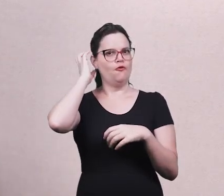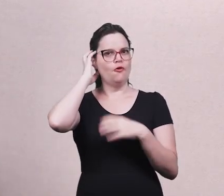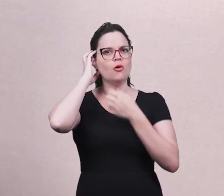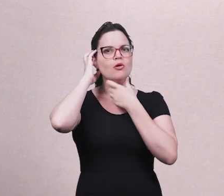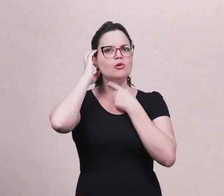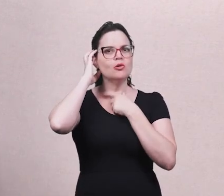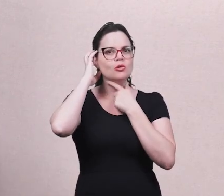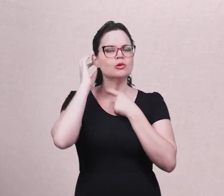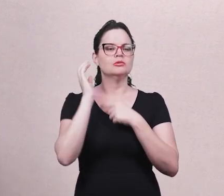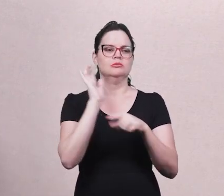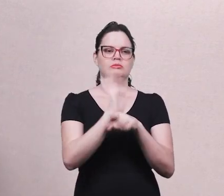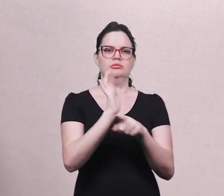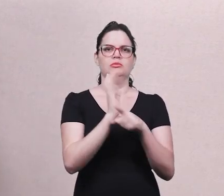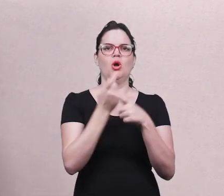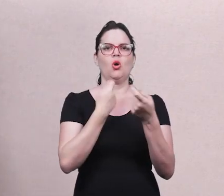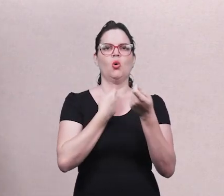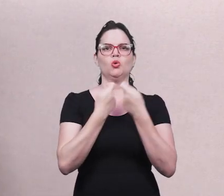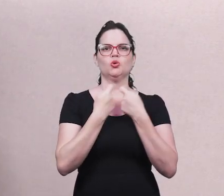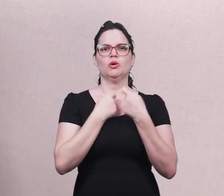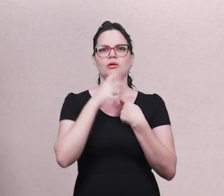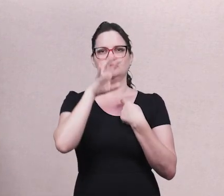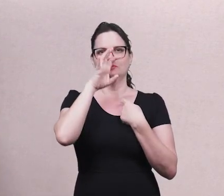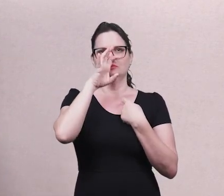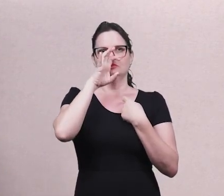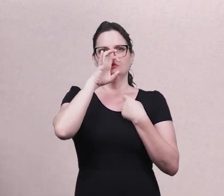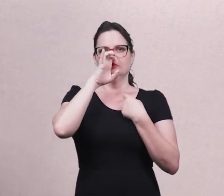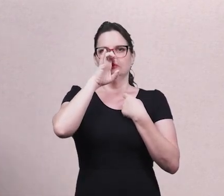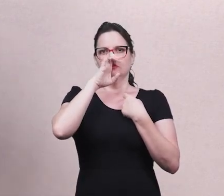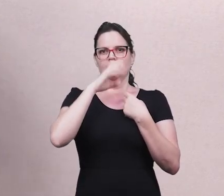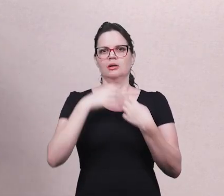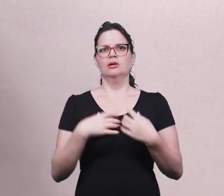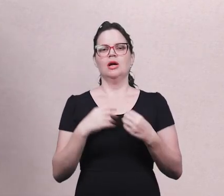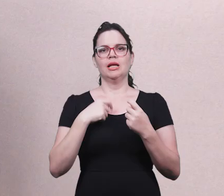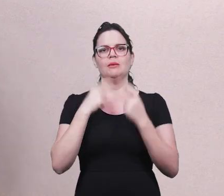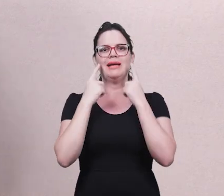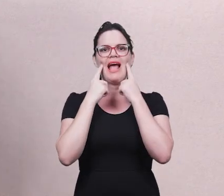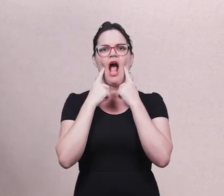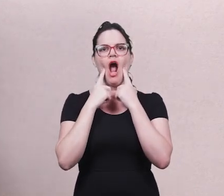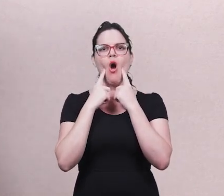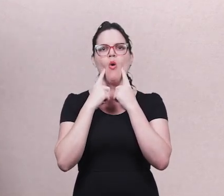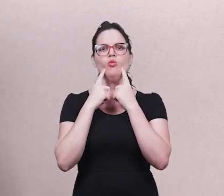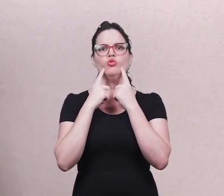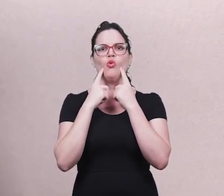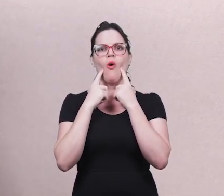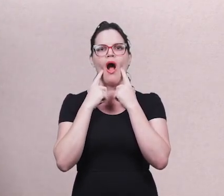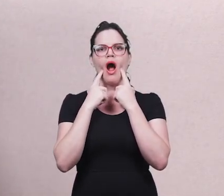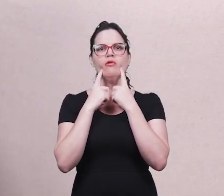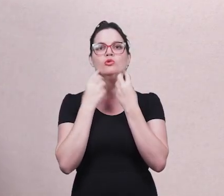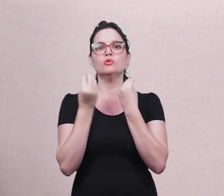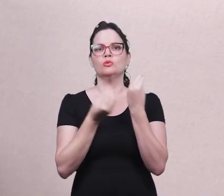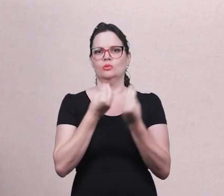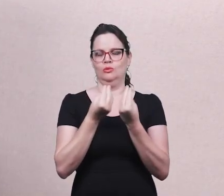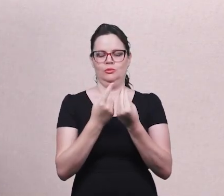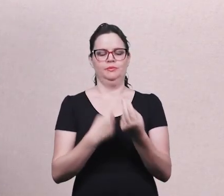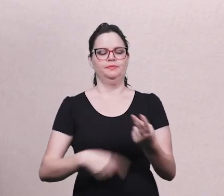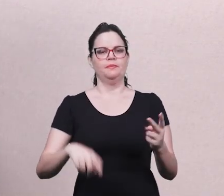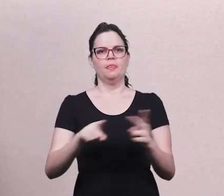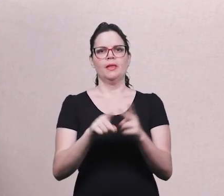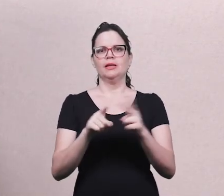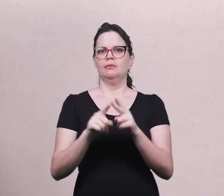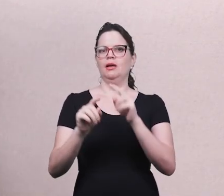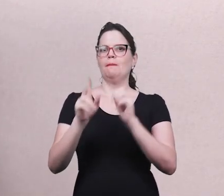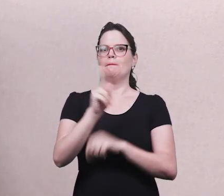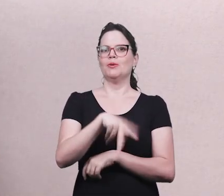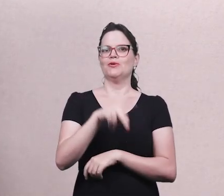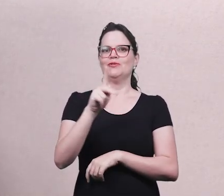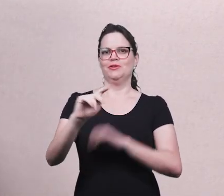exemplo, a ter um controle de respiração e melhorar a articulação no canto. E você vai trabalhar com o